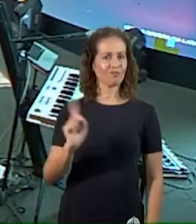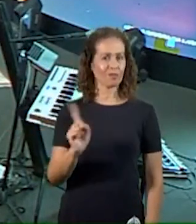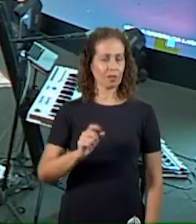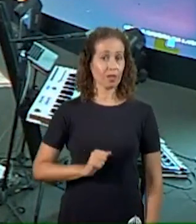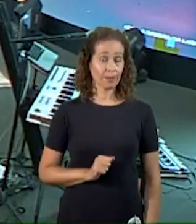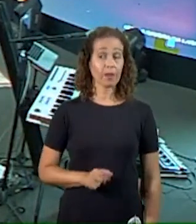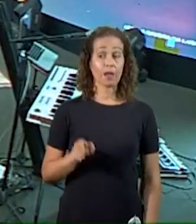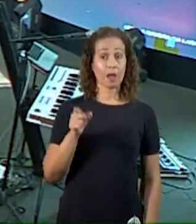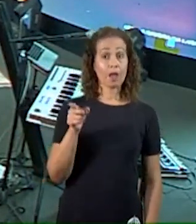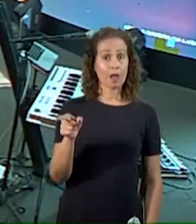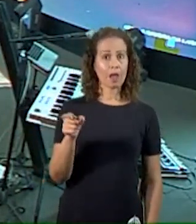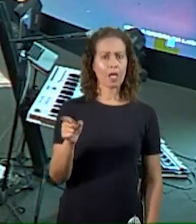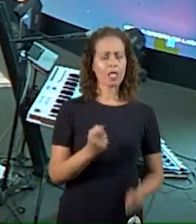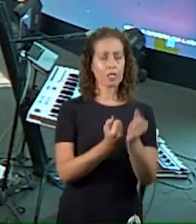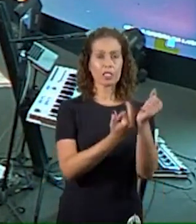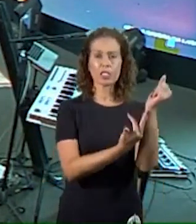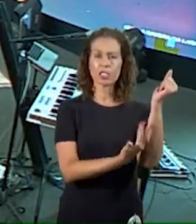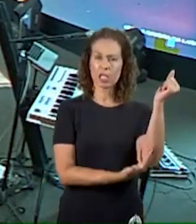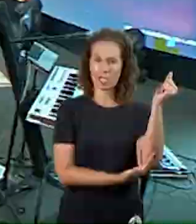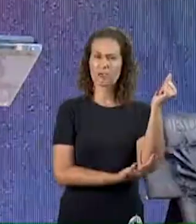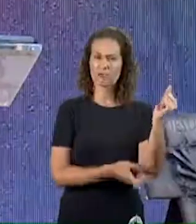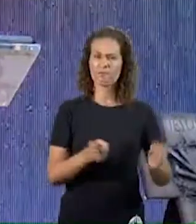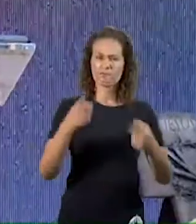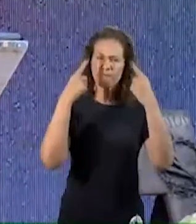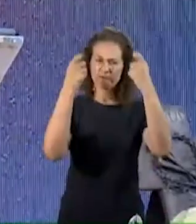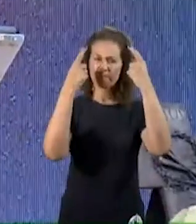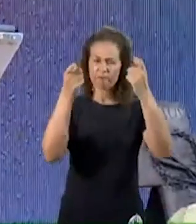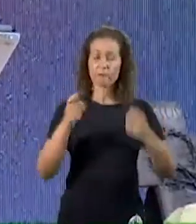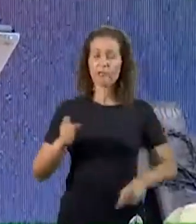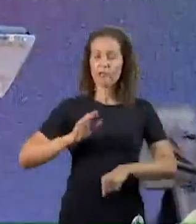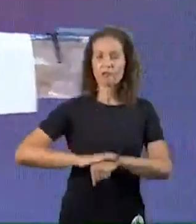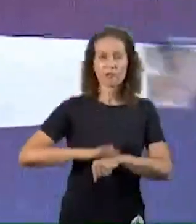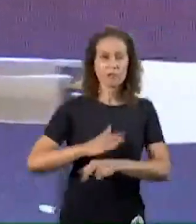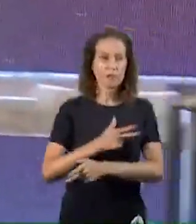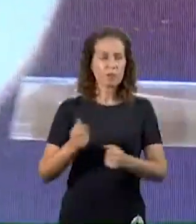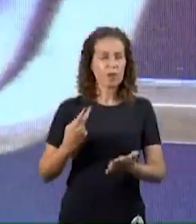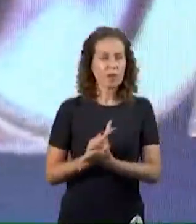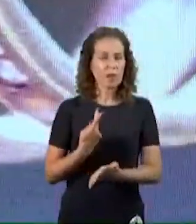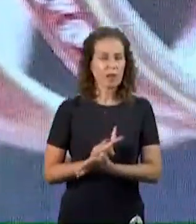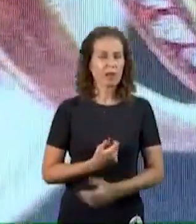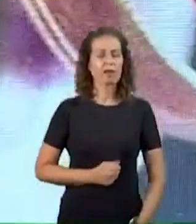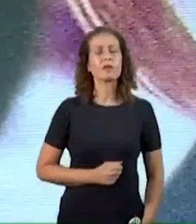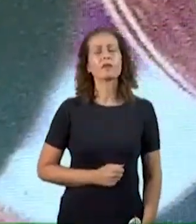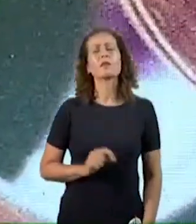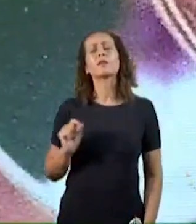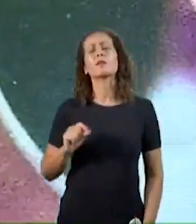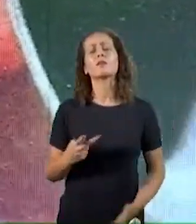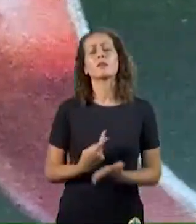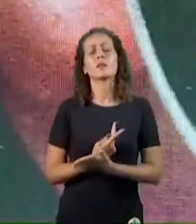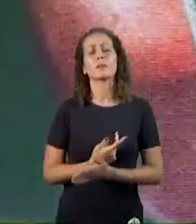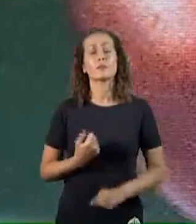E ele assim derramou sangue e ele fez algo que não era certo. Sabe o que é isso aqui, gente? Aliança